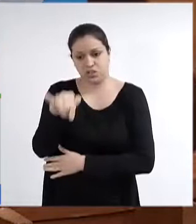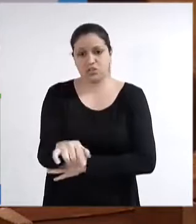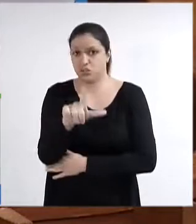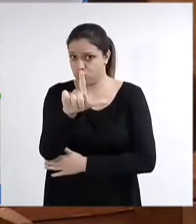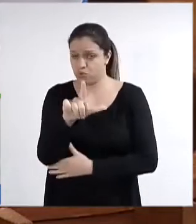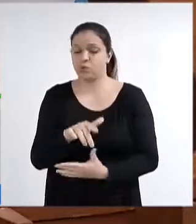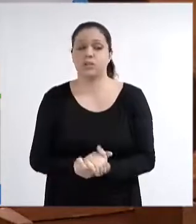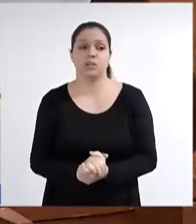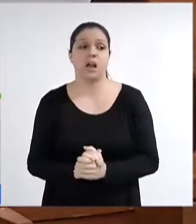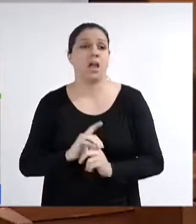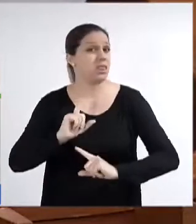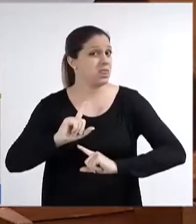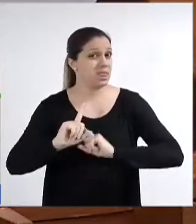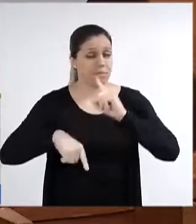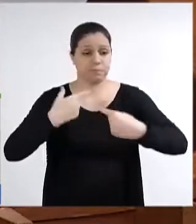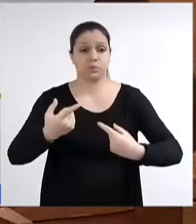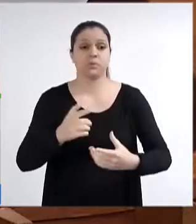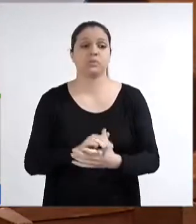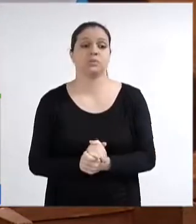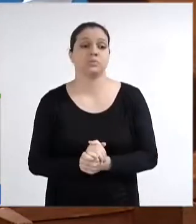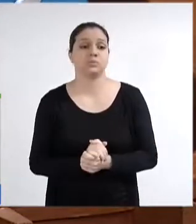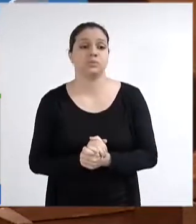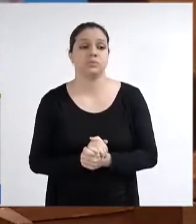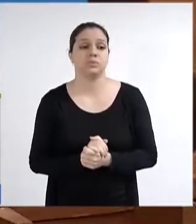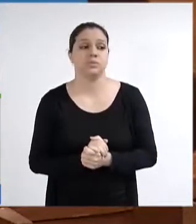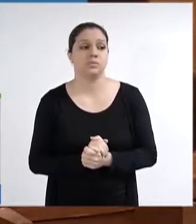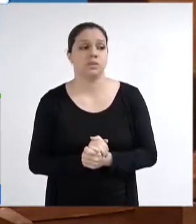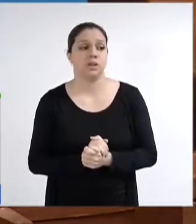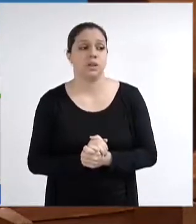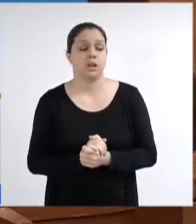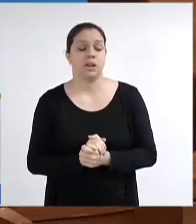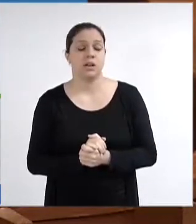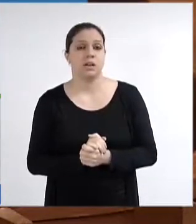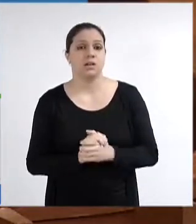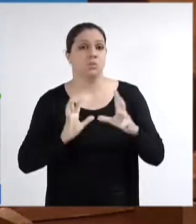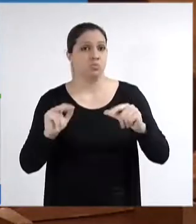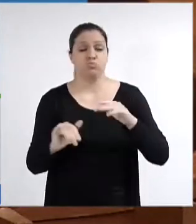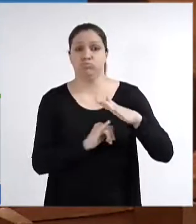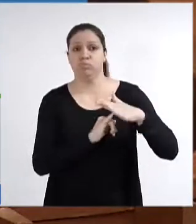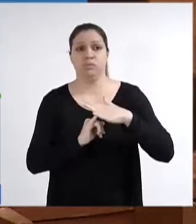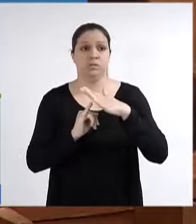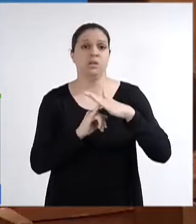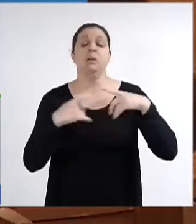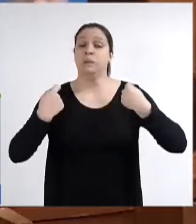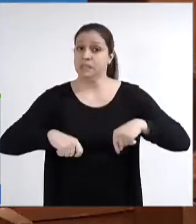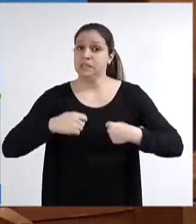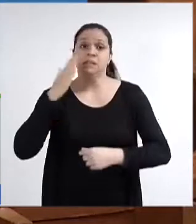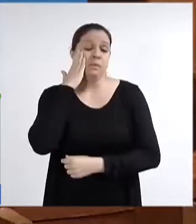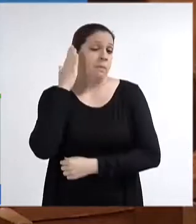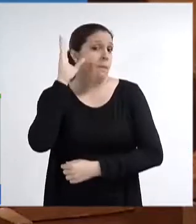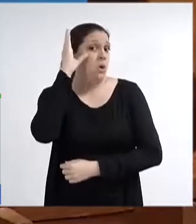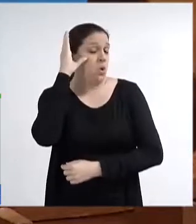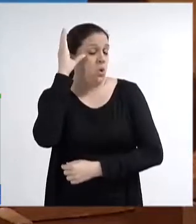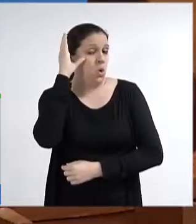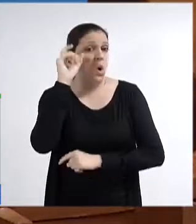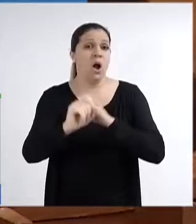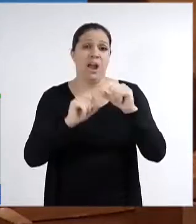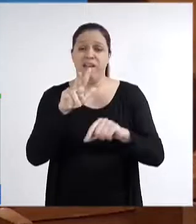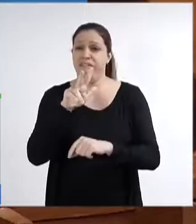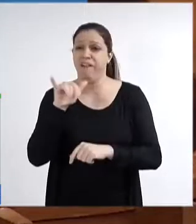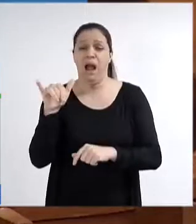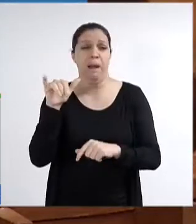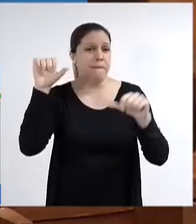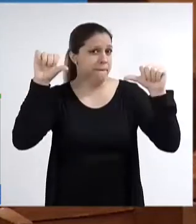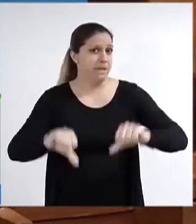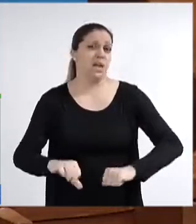A partir daí, a população e os órgãos governamentais, eles precisam de estar sabendo que vai se instalar um caos na